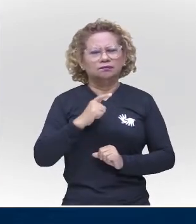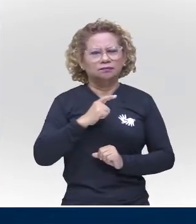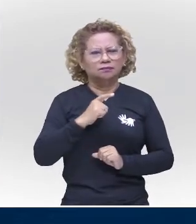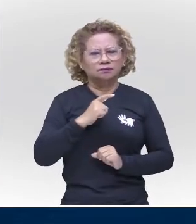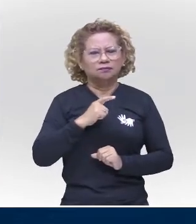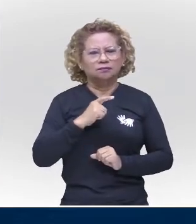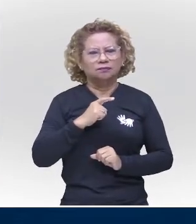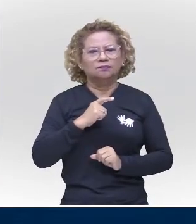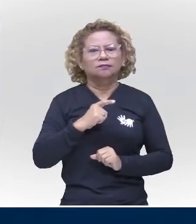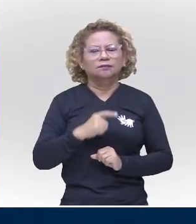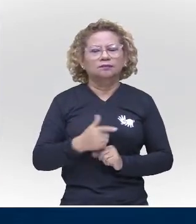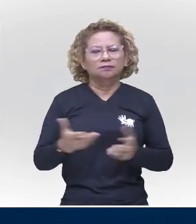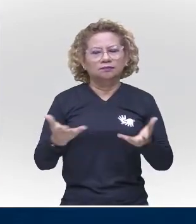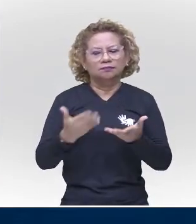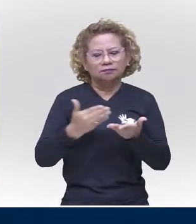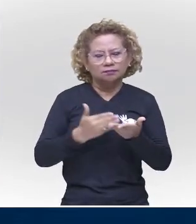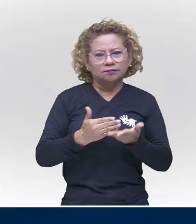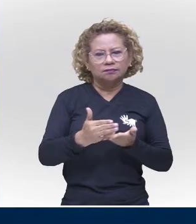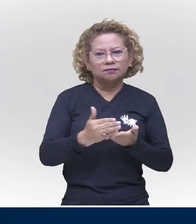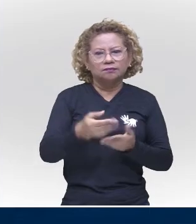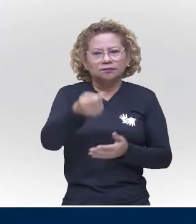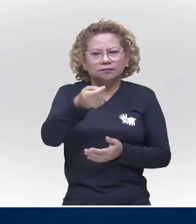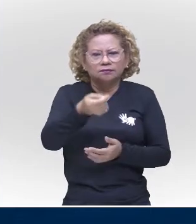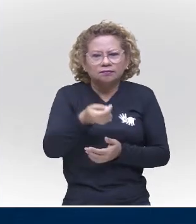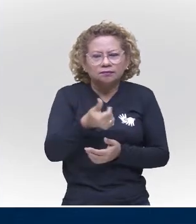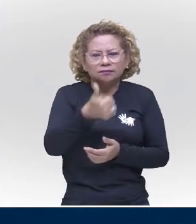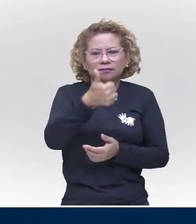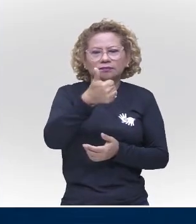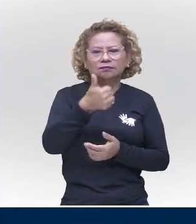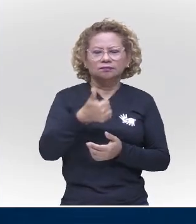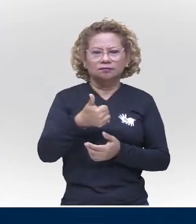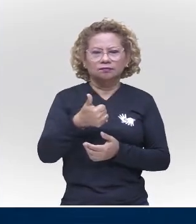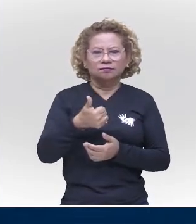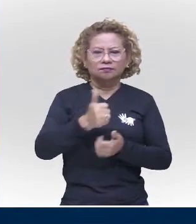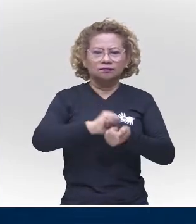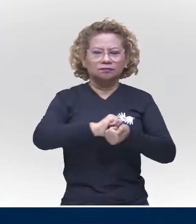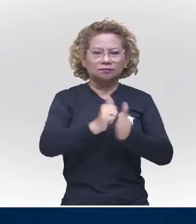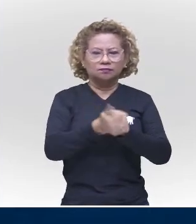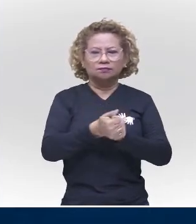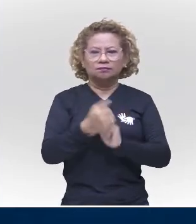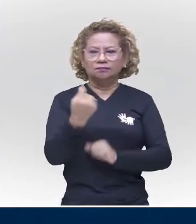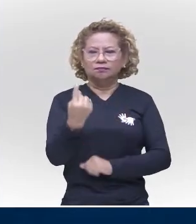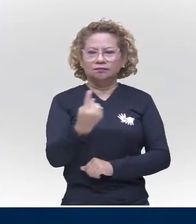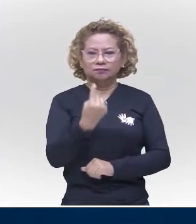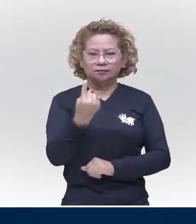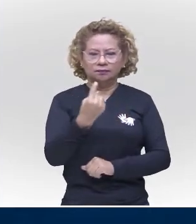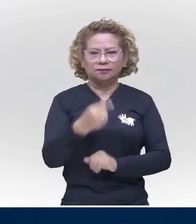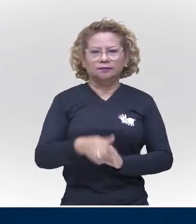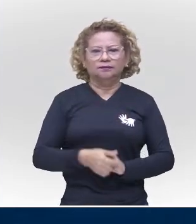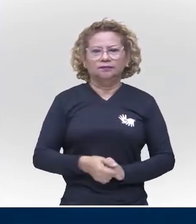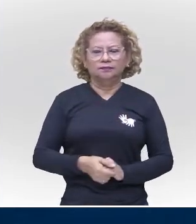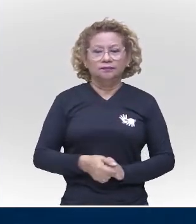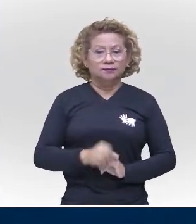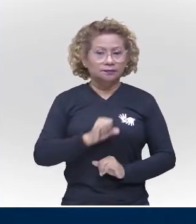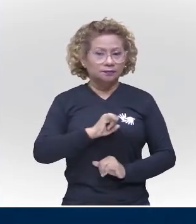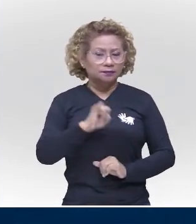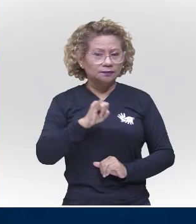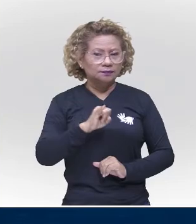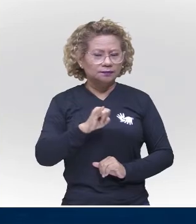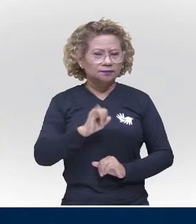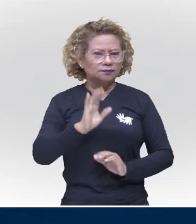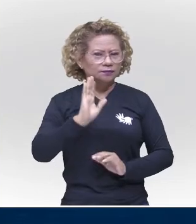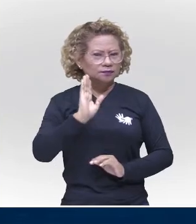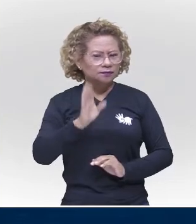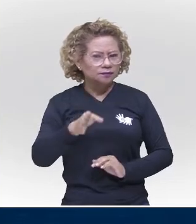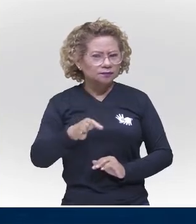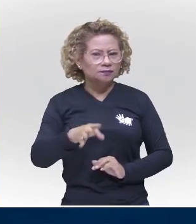vamos iniciar falando um pouco mais sobre os esportes individuais. Se lá no início nós vimos que o